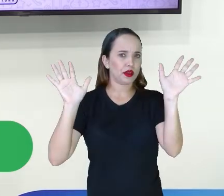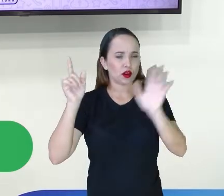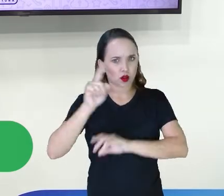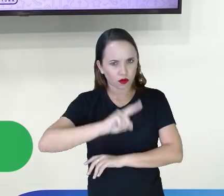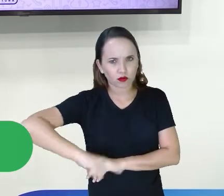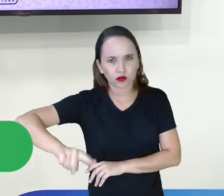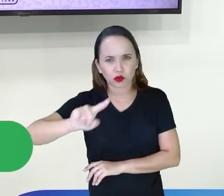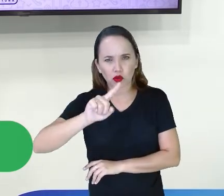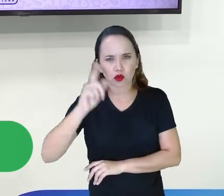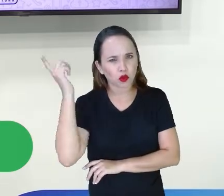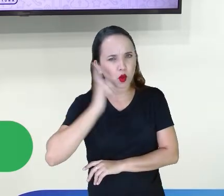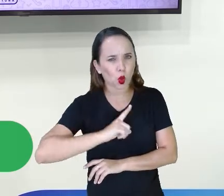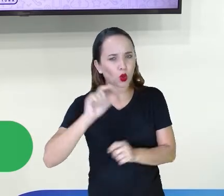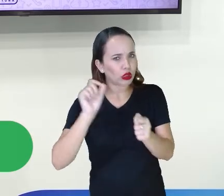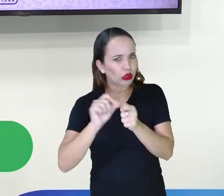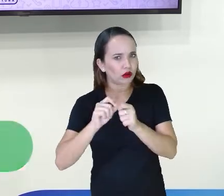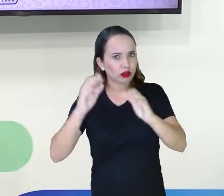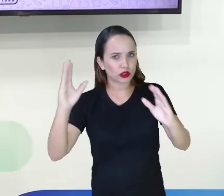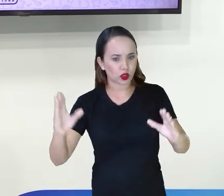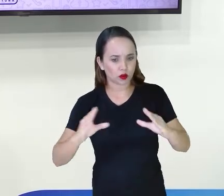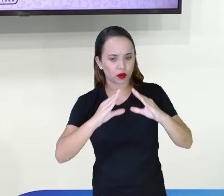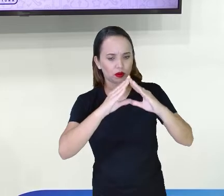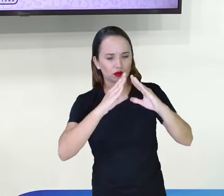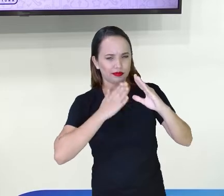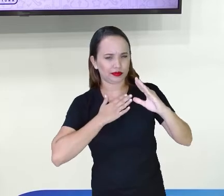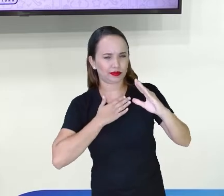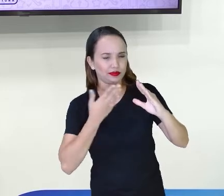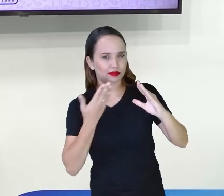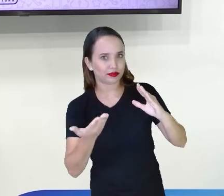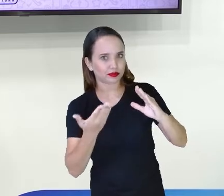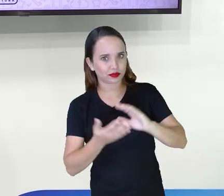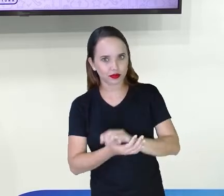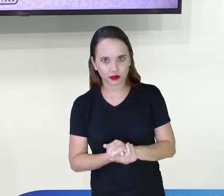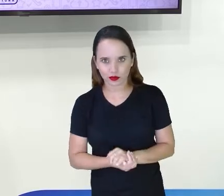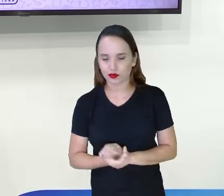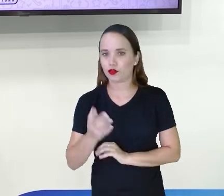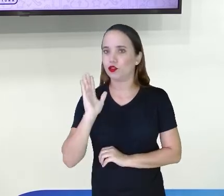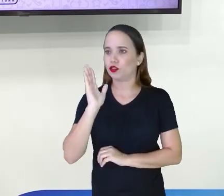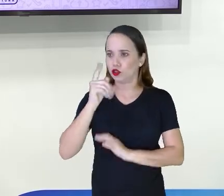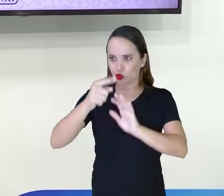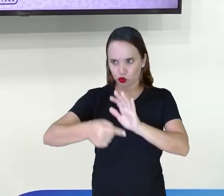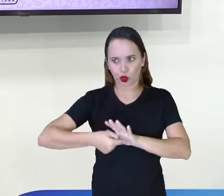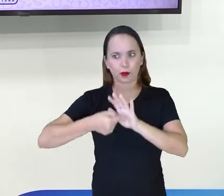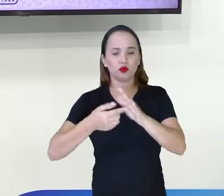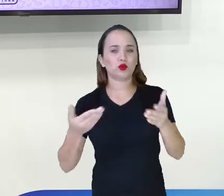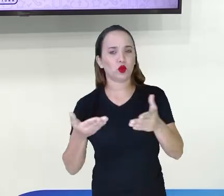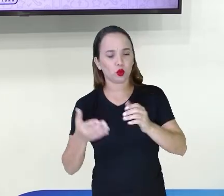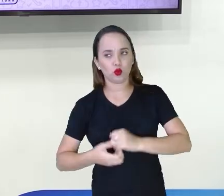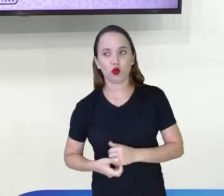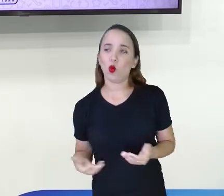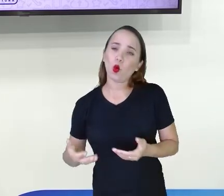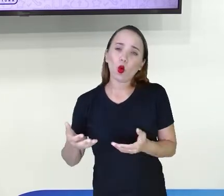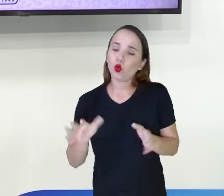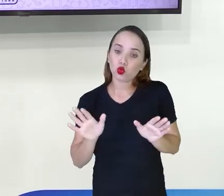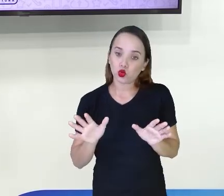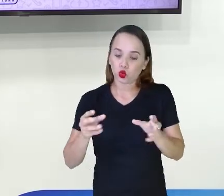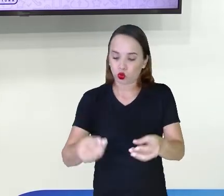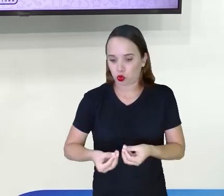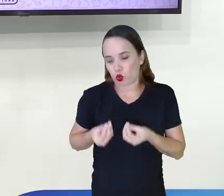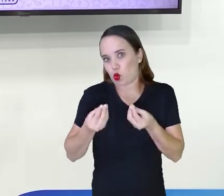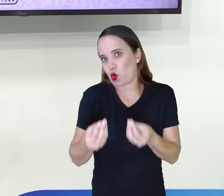conseguem fazer uma pirâmide para mim? Eu já exemplifiquei, né? Hoje eu não trouxe, que eu quero focar